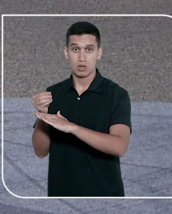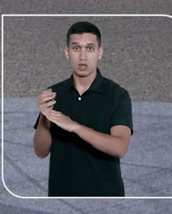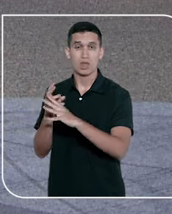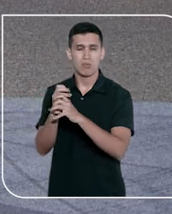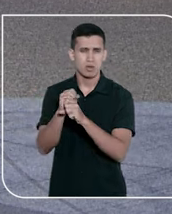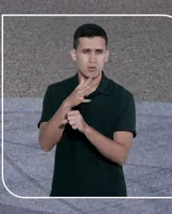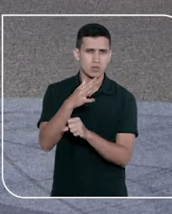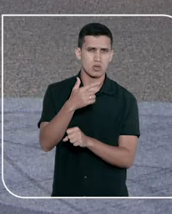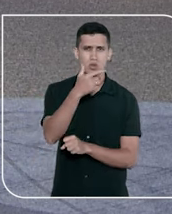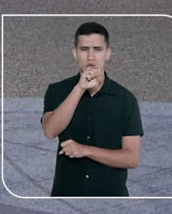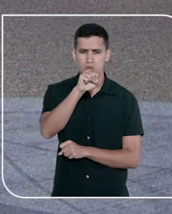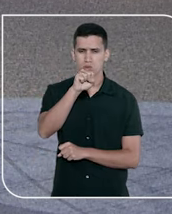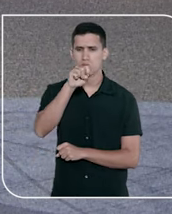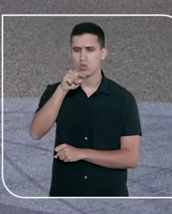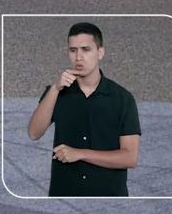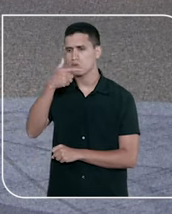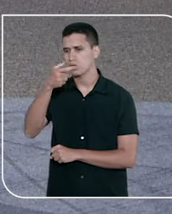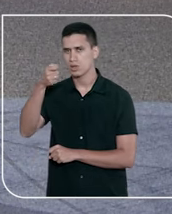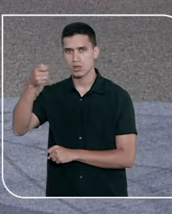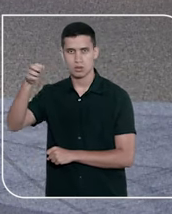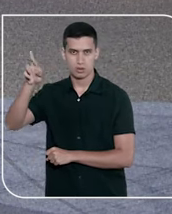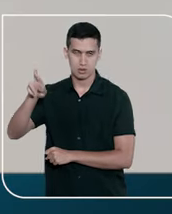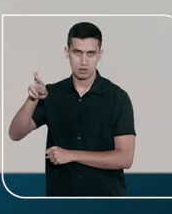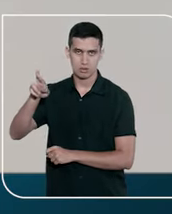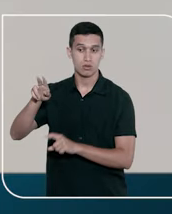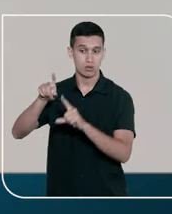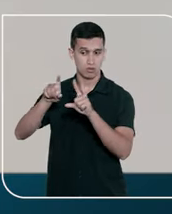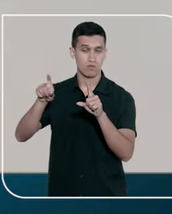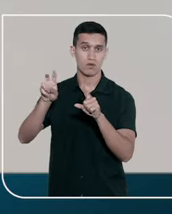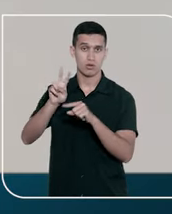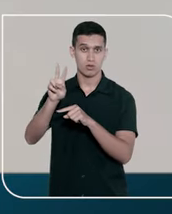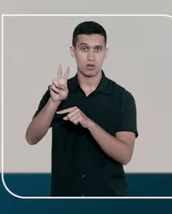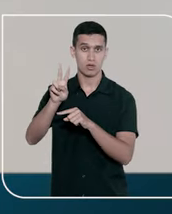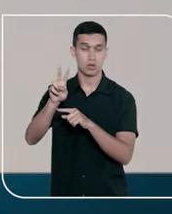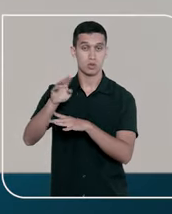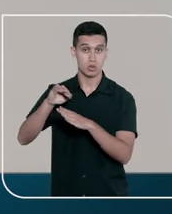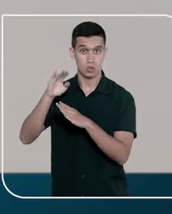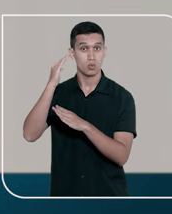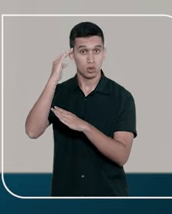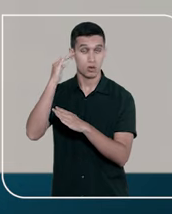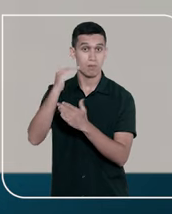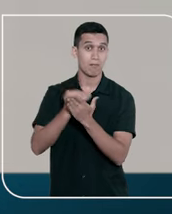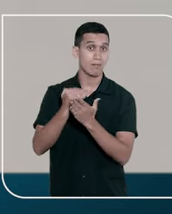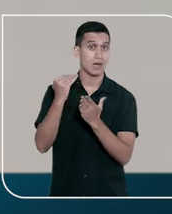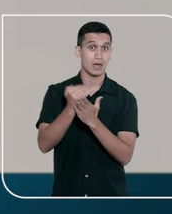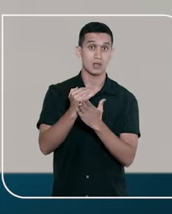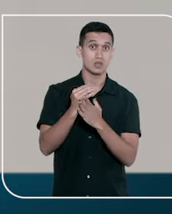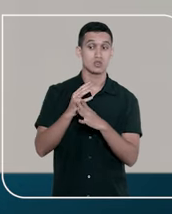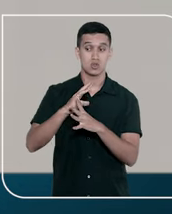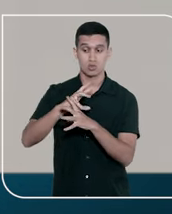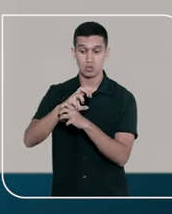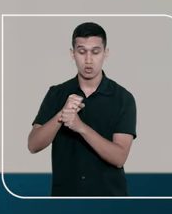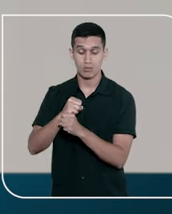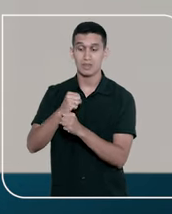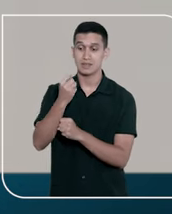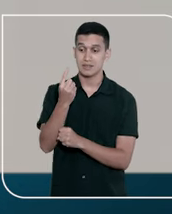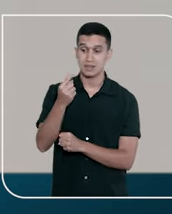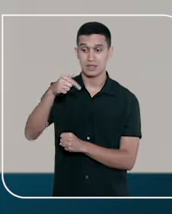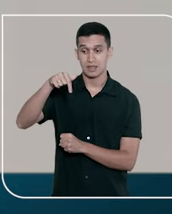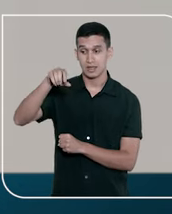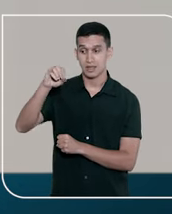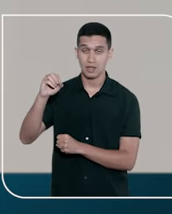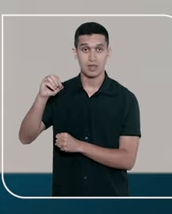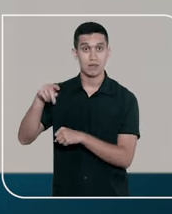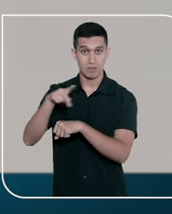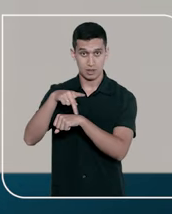R$ 8.200. Então, é um valor que se entendeu nos mais de 170 países que são signatários da Convenção